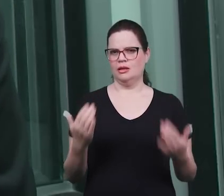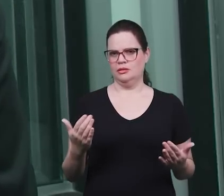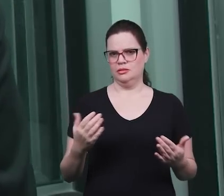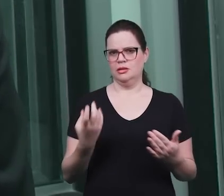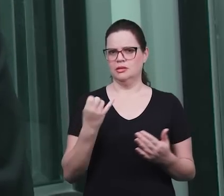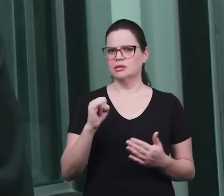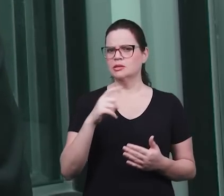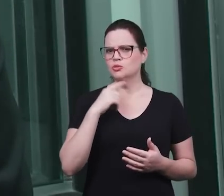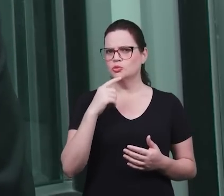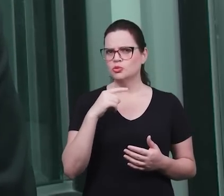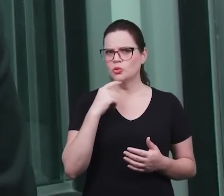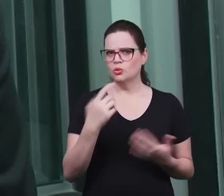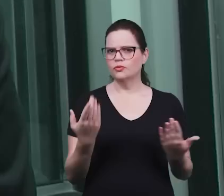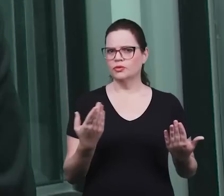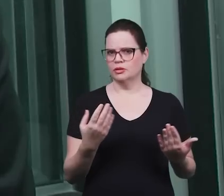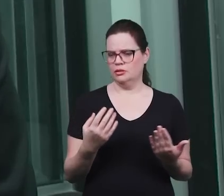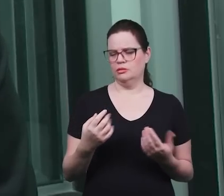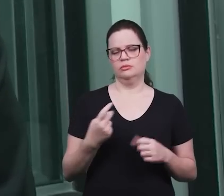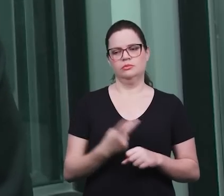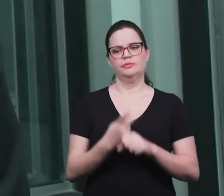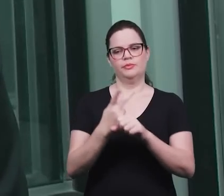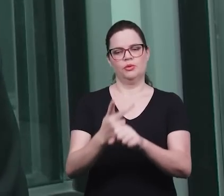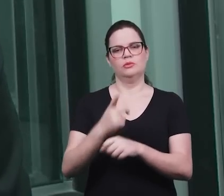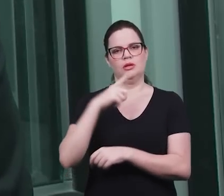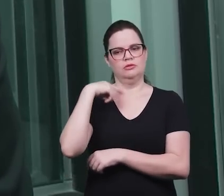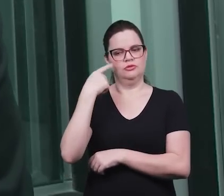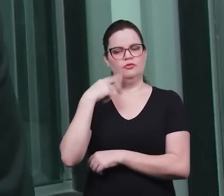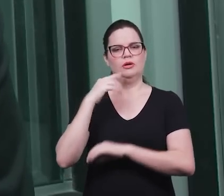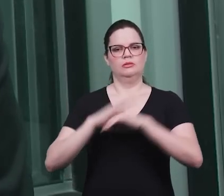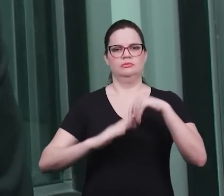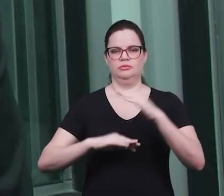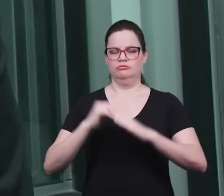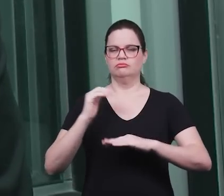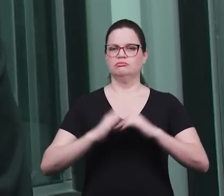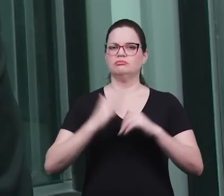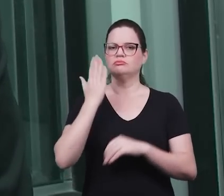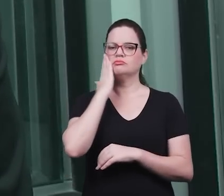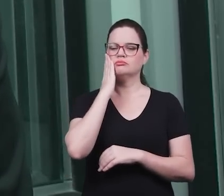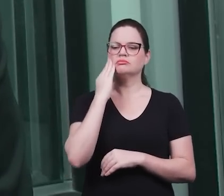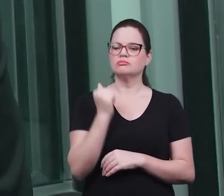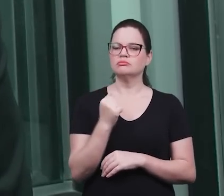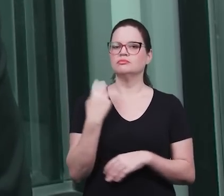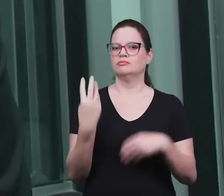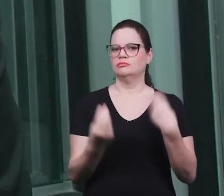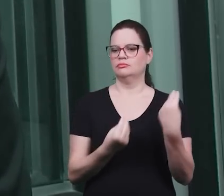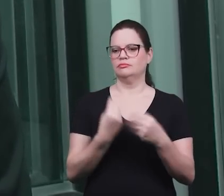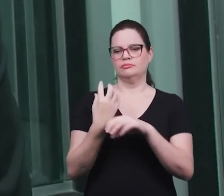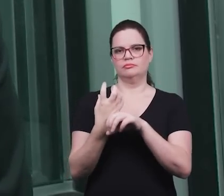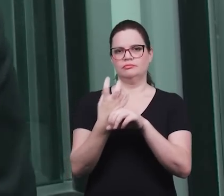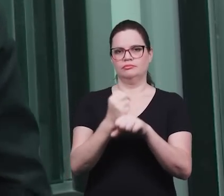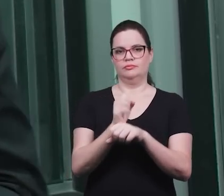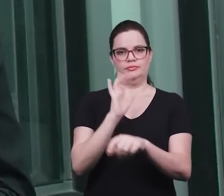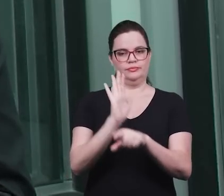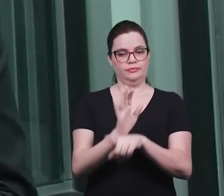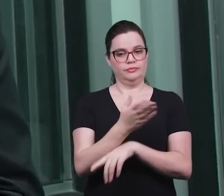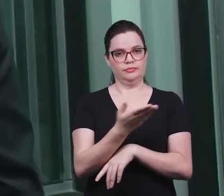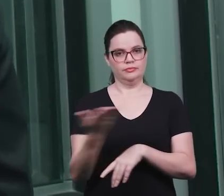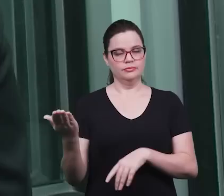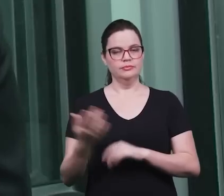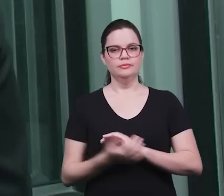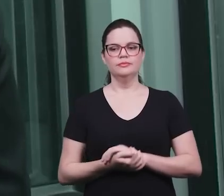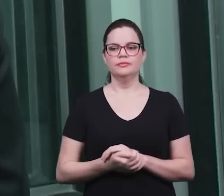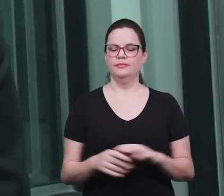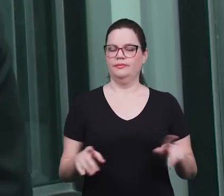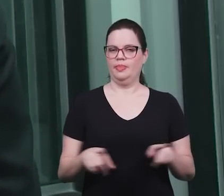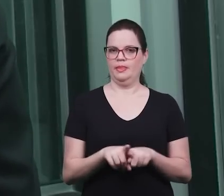dúvida? Recorrer realmente a um profissional que possa lhe dar esse auxílio. E aí, retornando